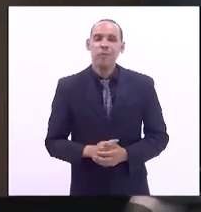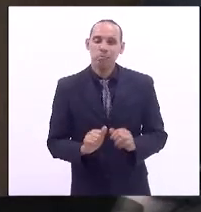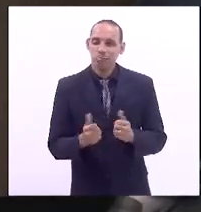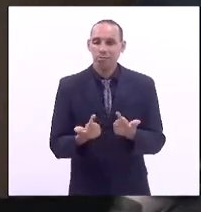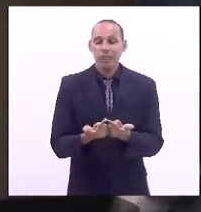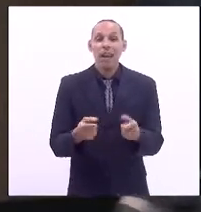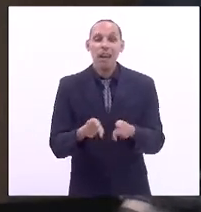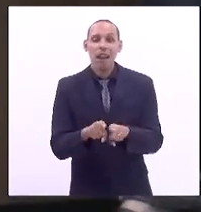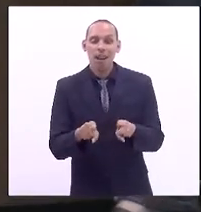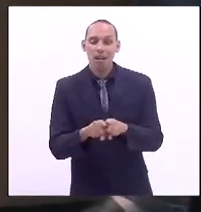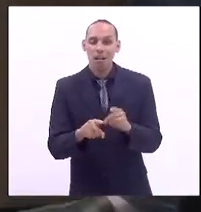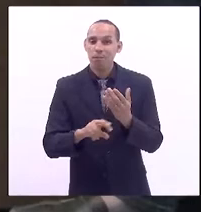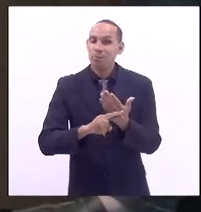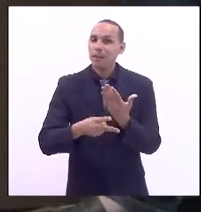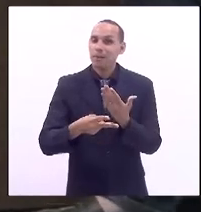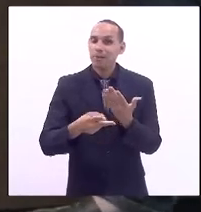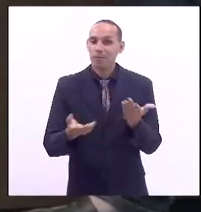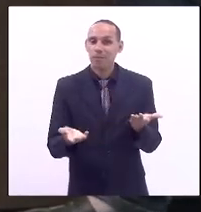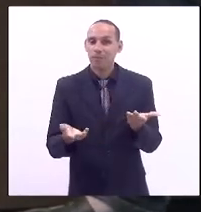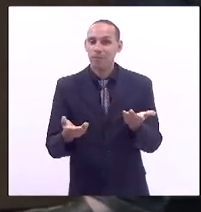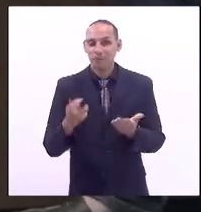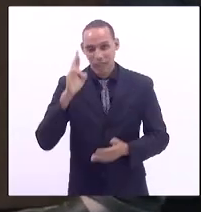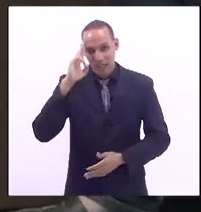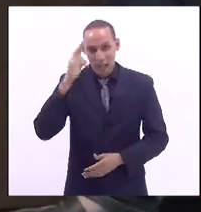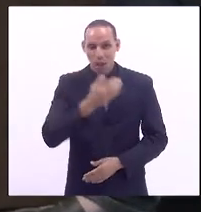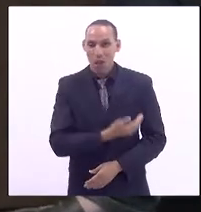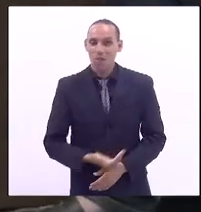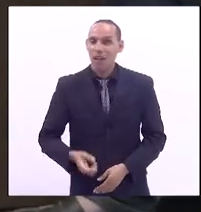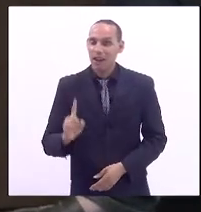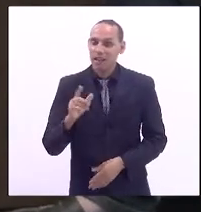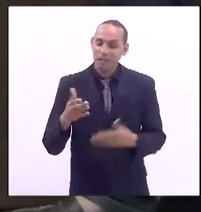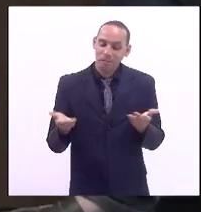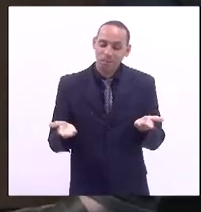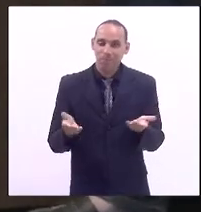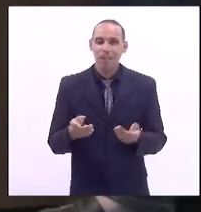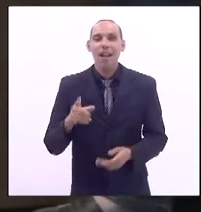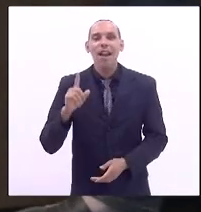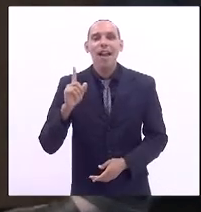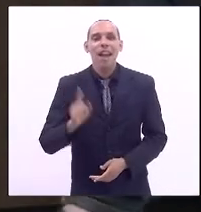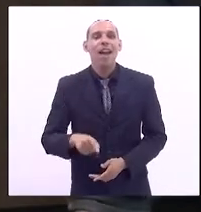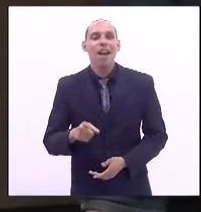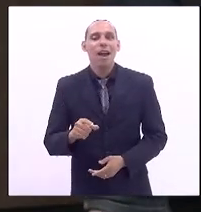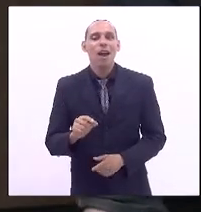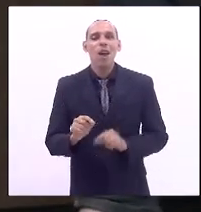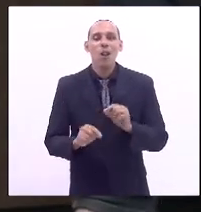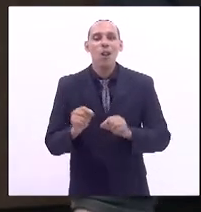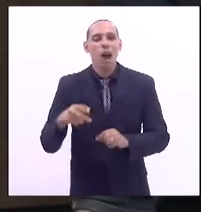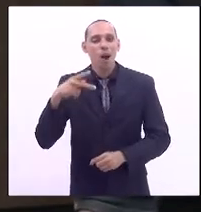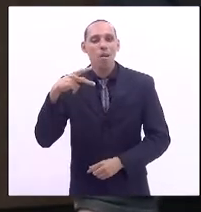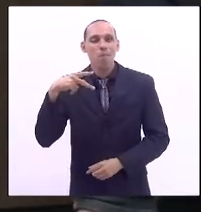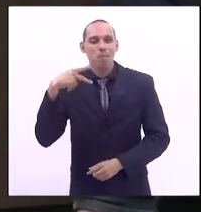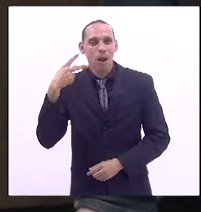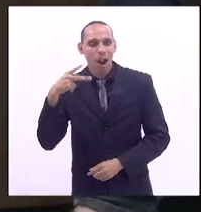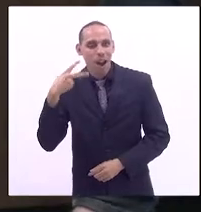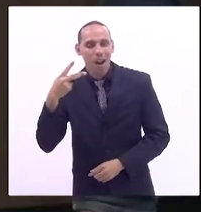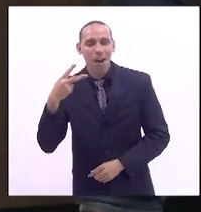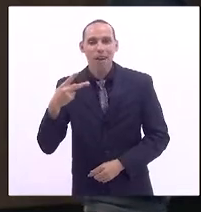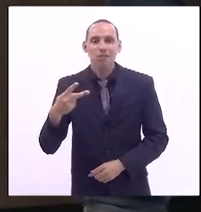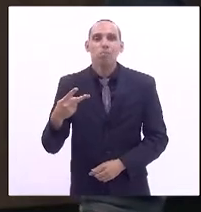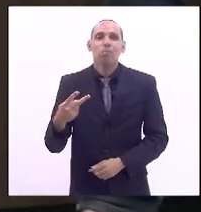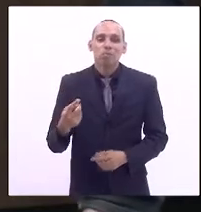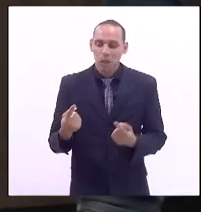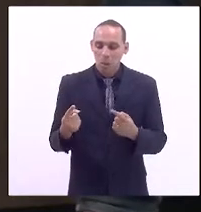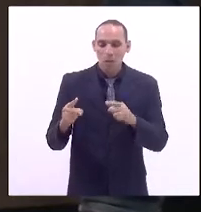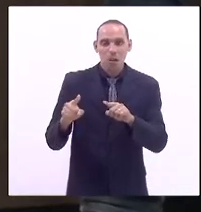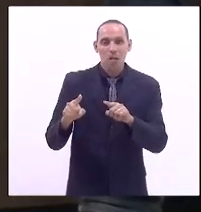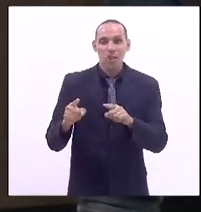consequência não é líder do governo é um brilhoso parlamentar de oposição